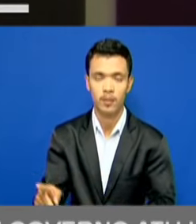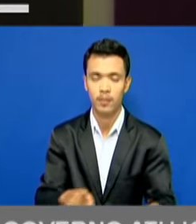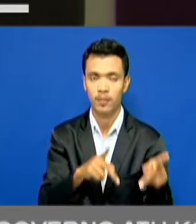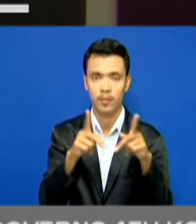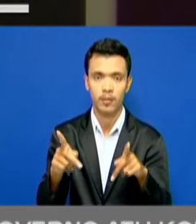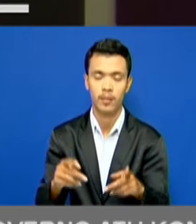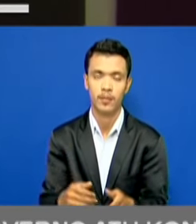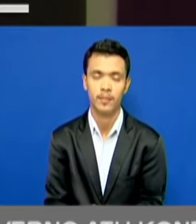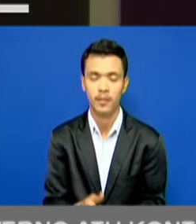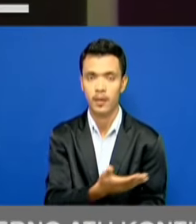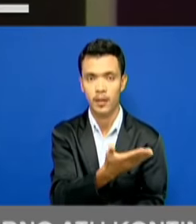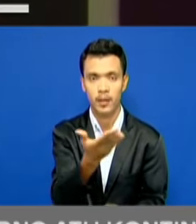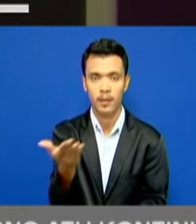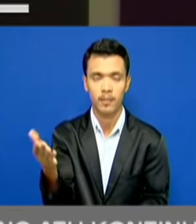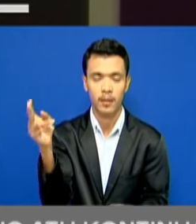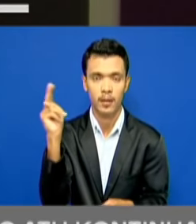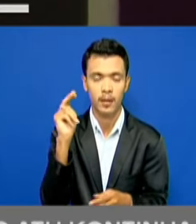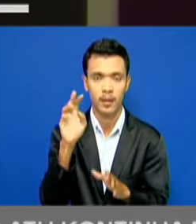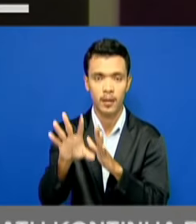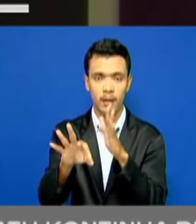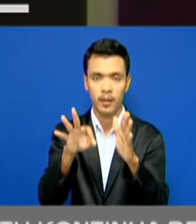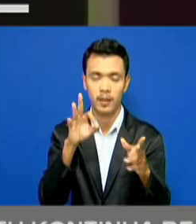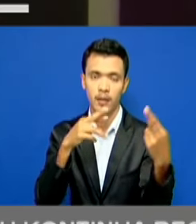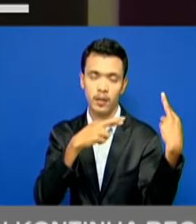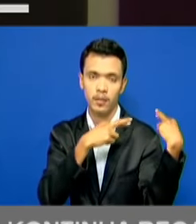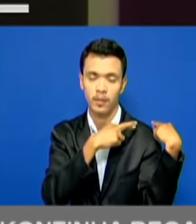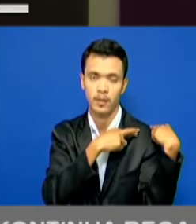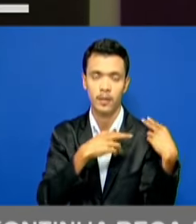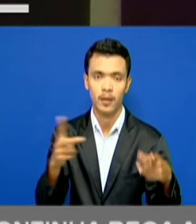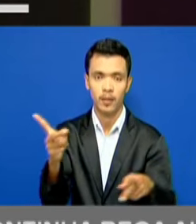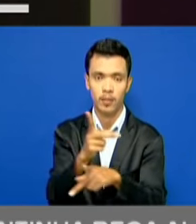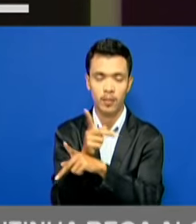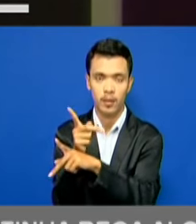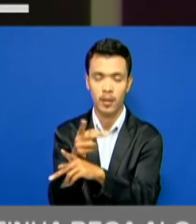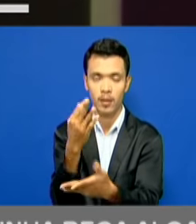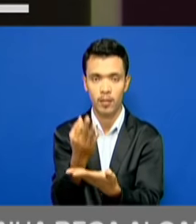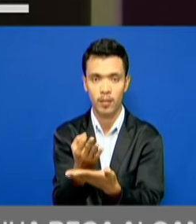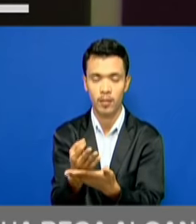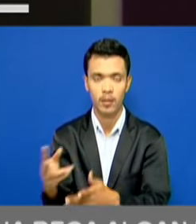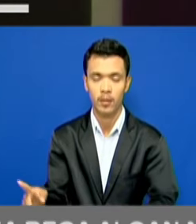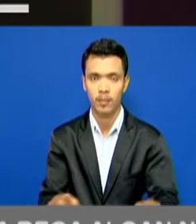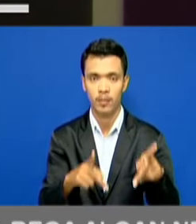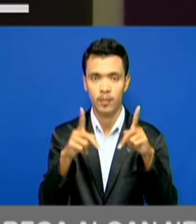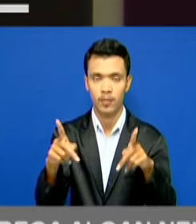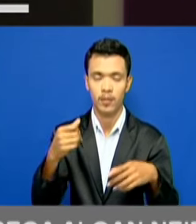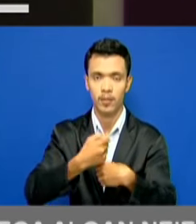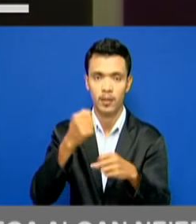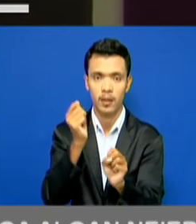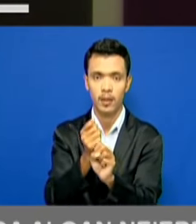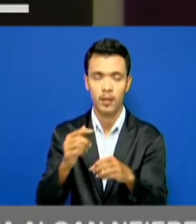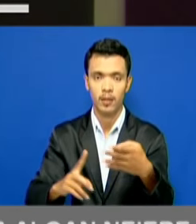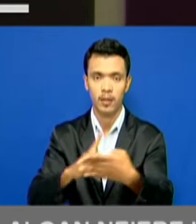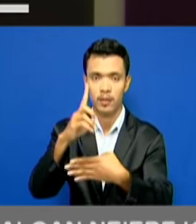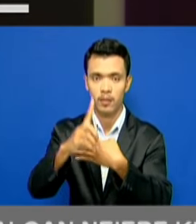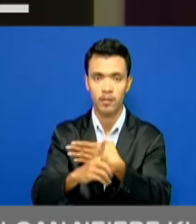Itabot retan confiança ho responsabilidade ato gere finanças pública, coordena esforço e desenvolvimento no